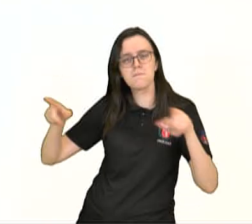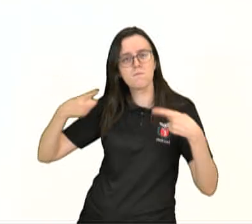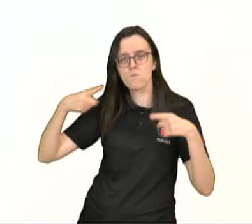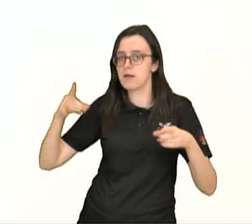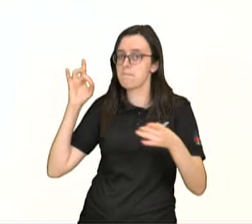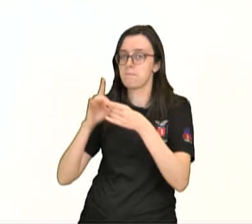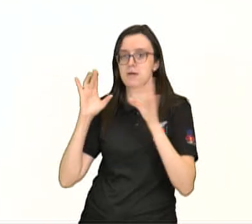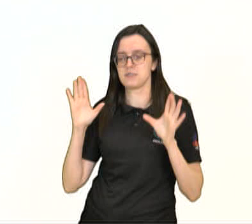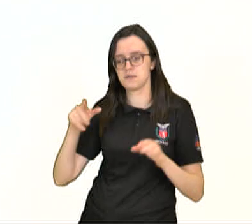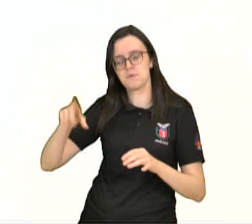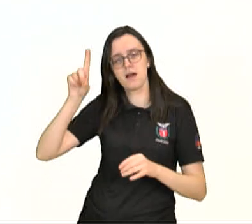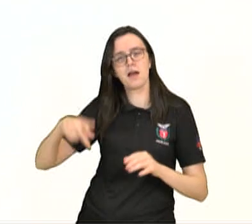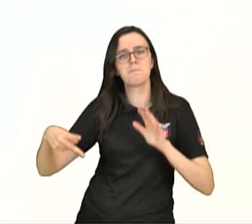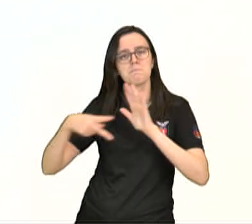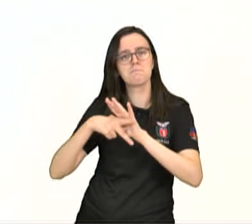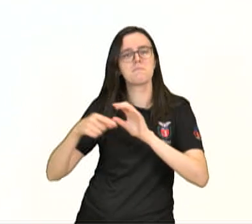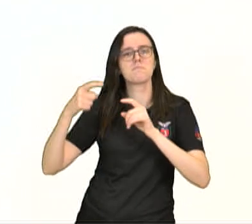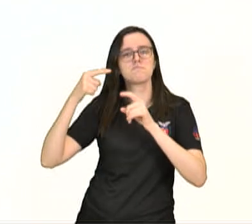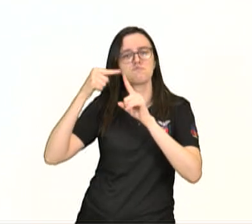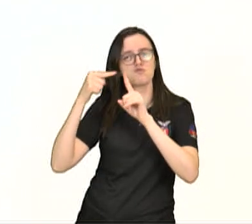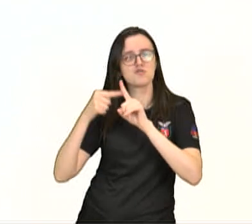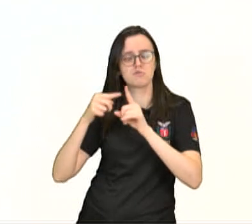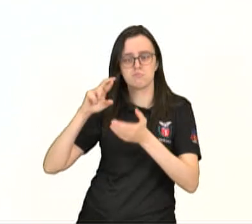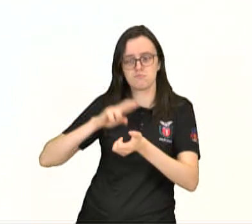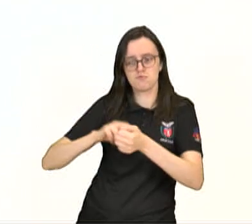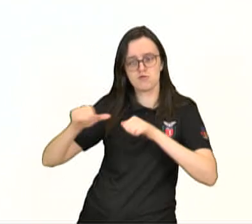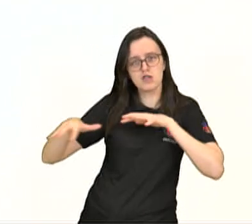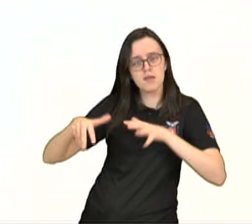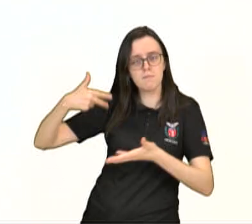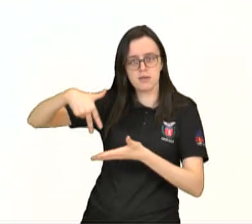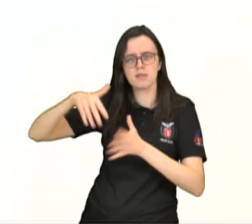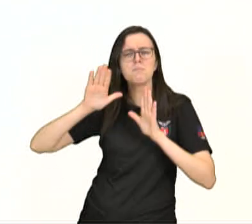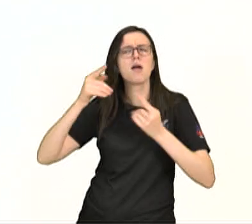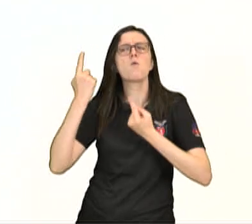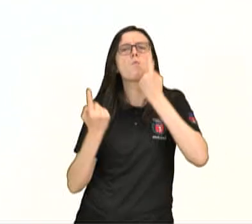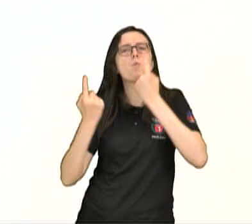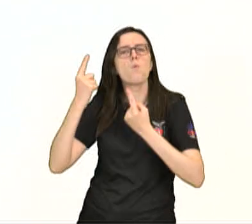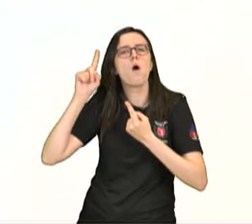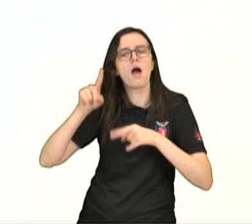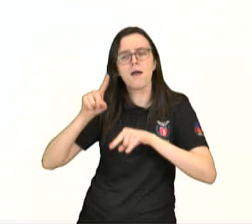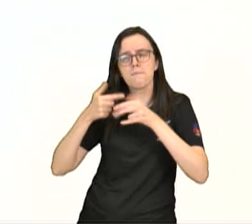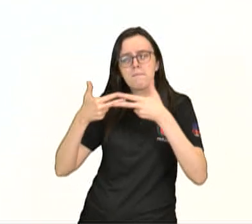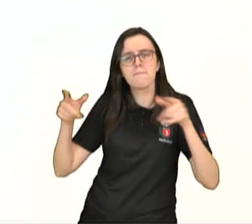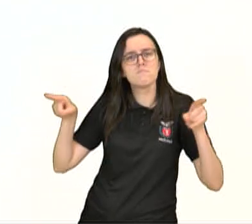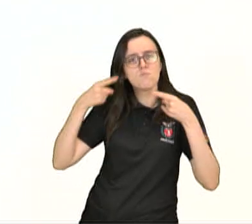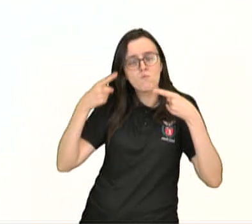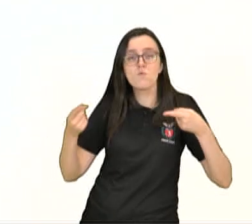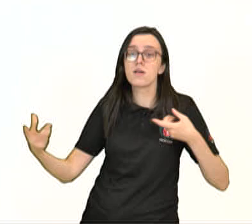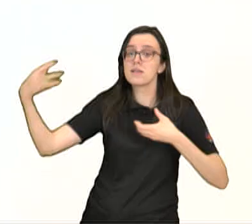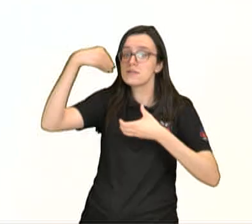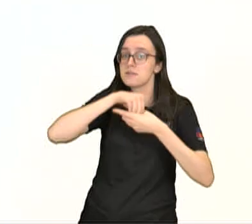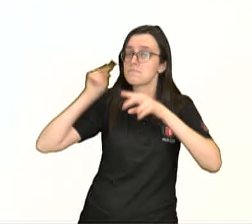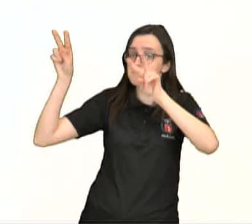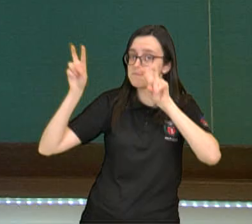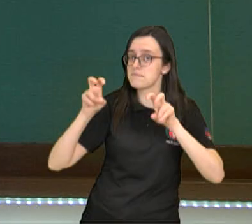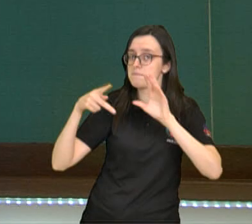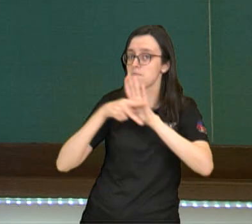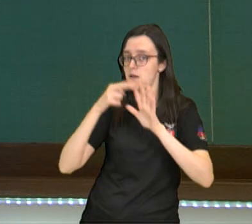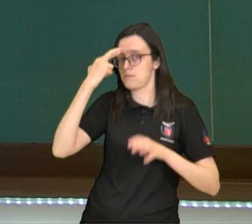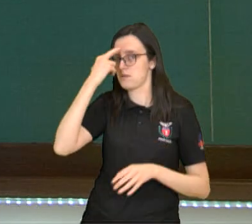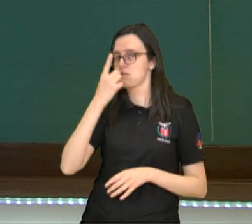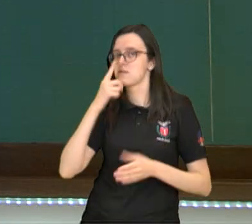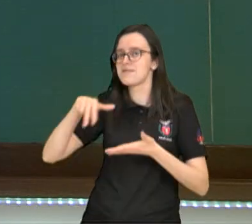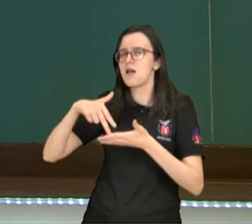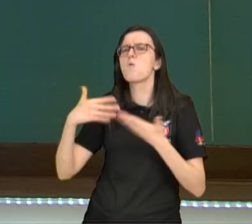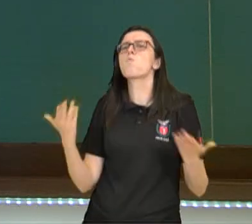os quais caracterizam determinados ritmos e danças. Quais são os instrumentos musicais presentes na bachata? Então, nós temos essa